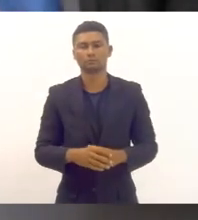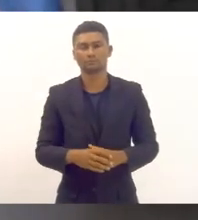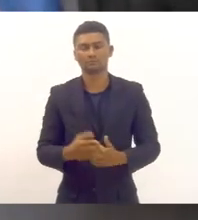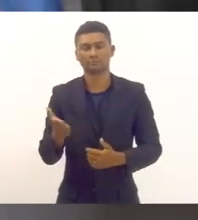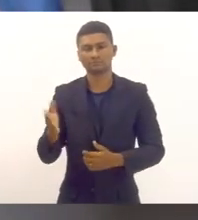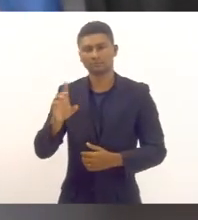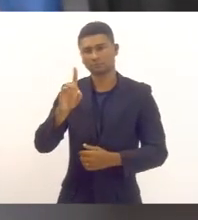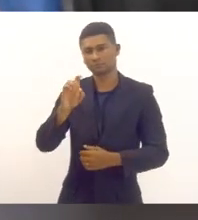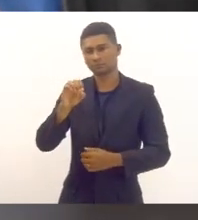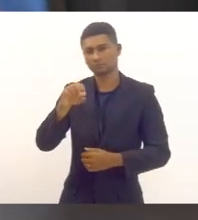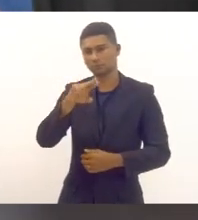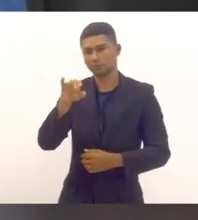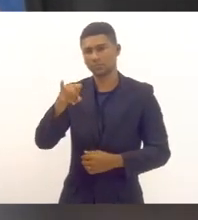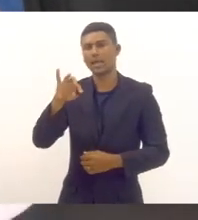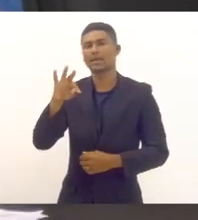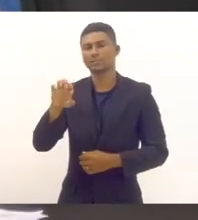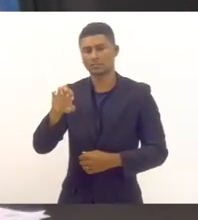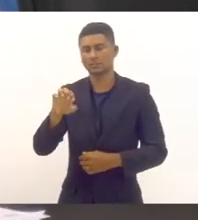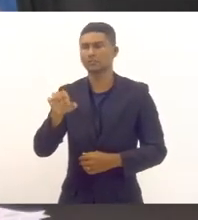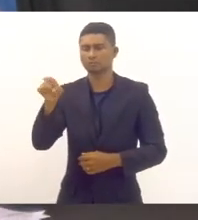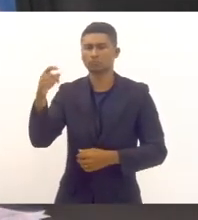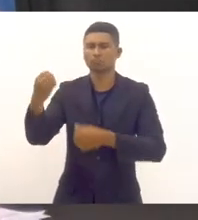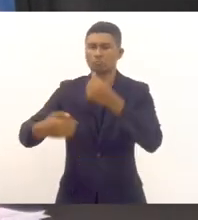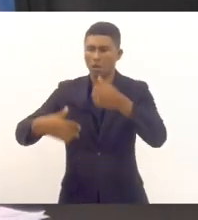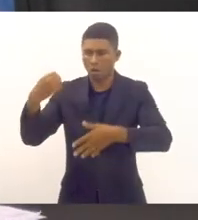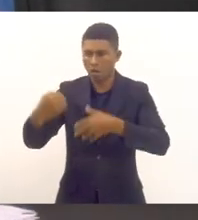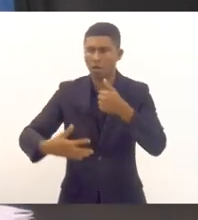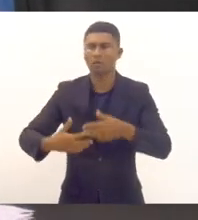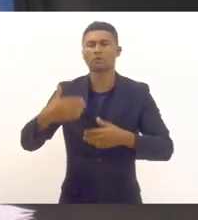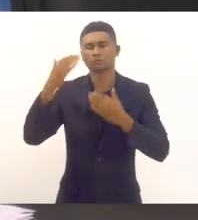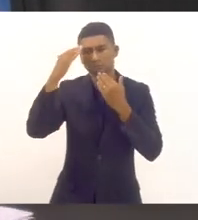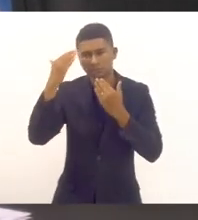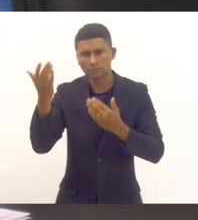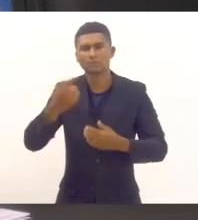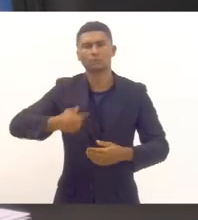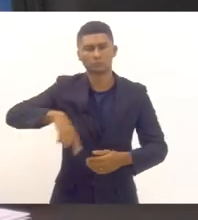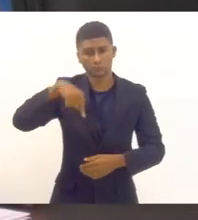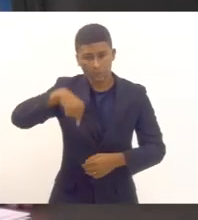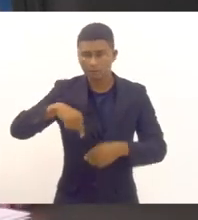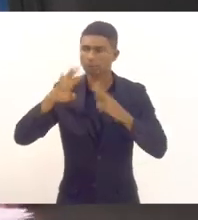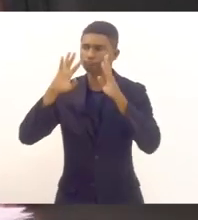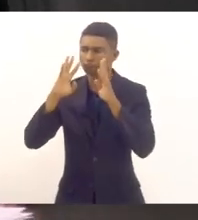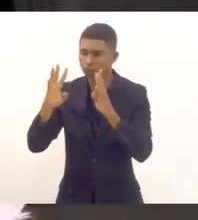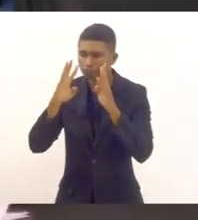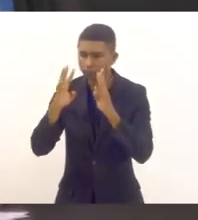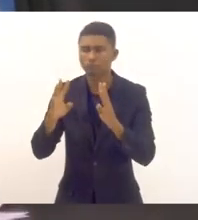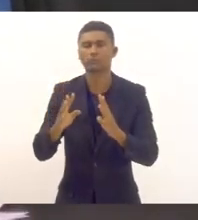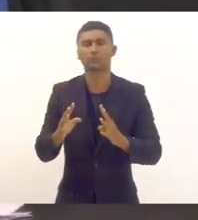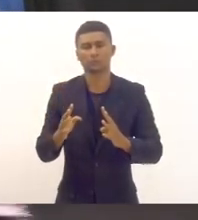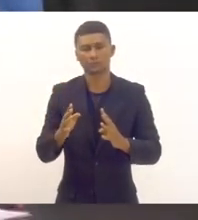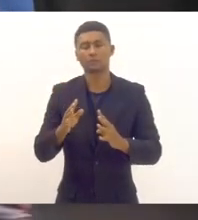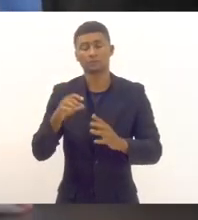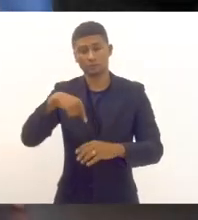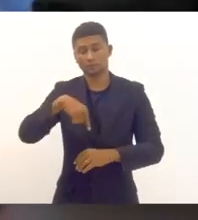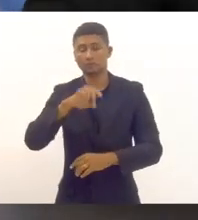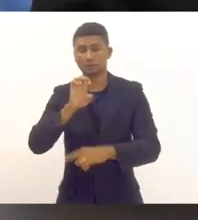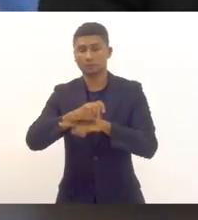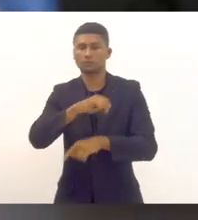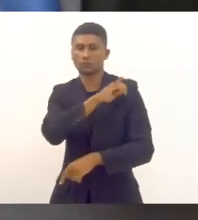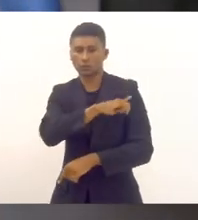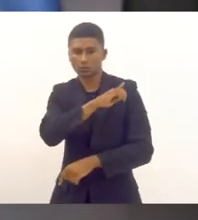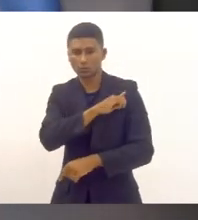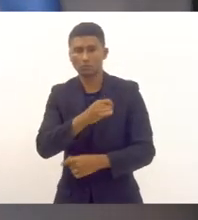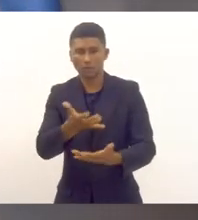Pereira. Obrigado aí pela sua explanação. O que for, a gente está aqui para ouvir, o que for melhor para o Estado, o que for melhor para